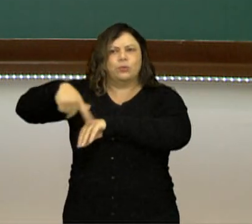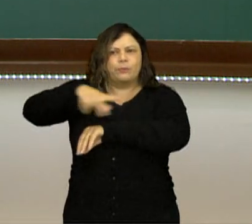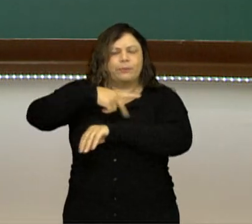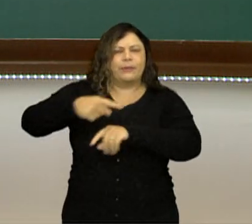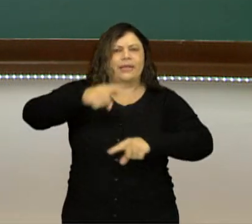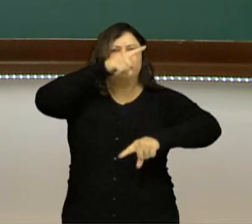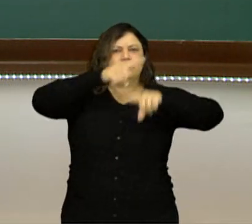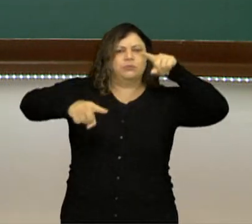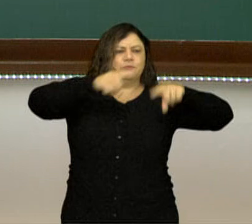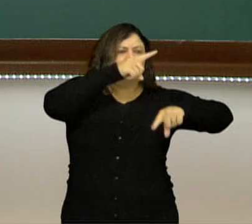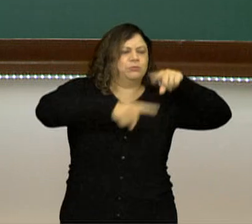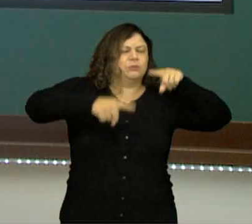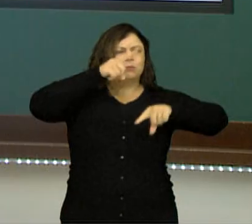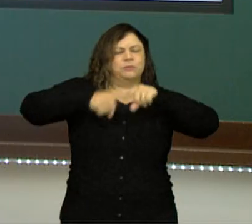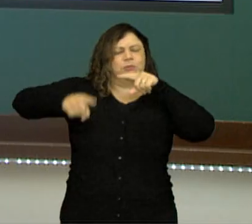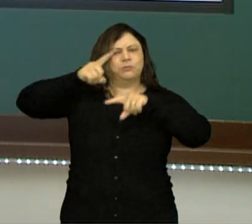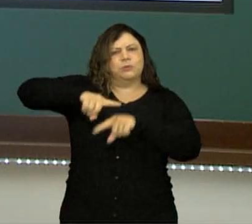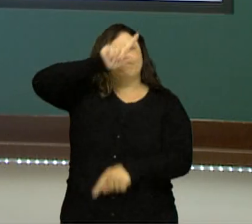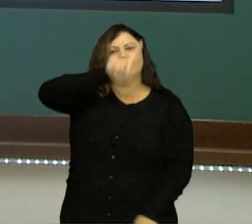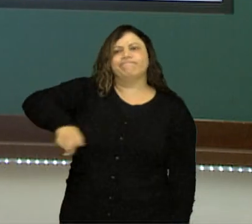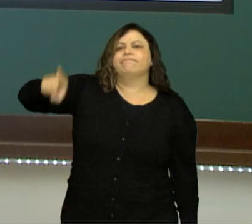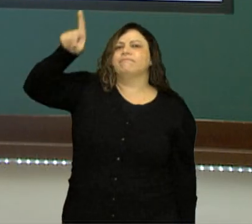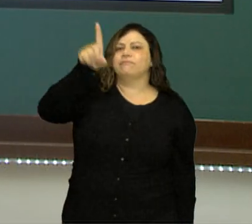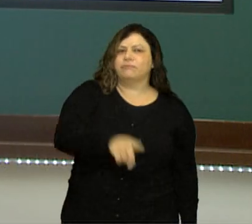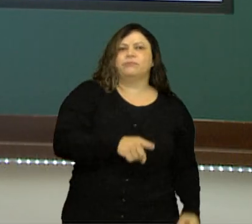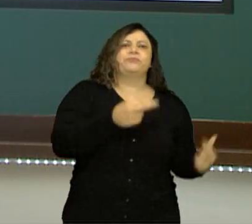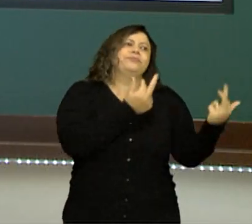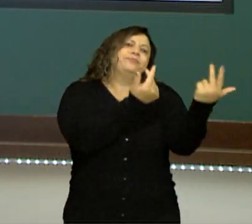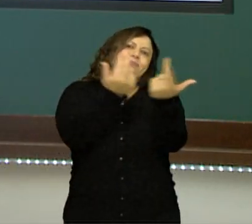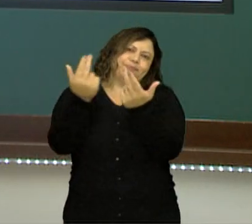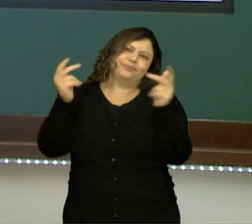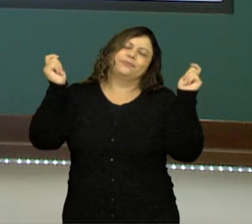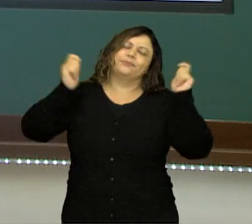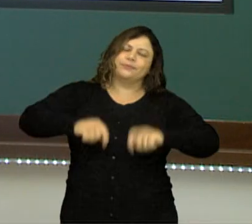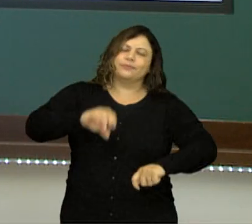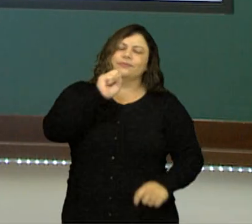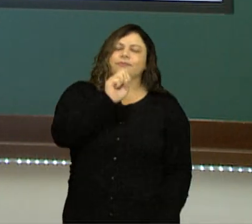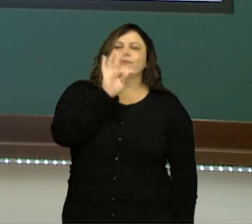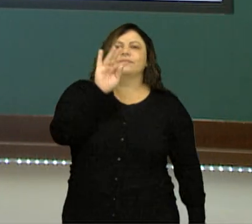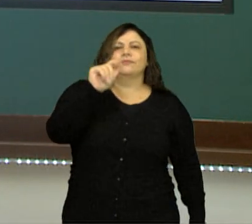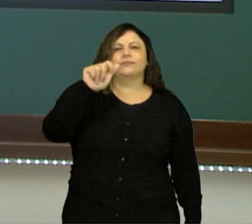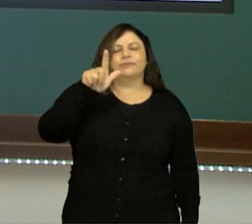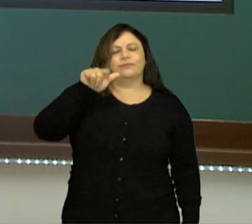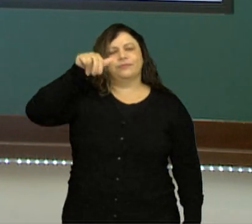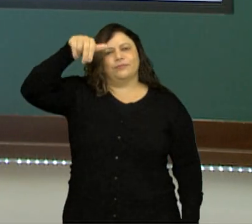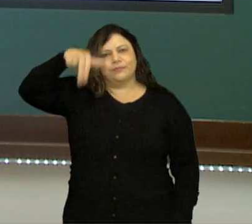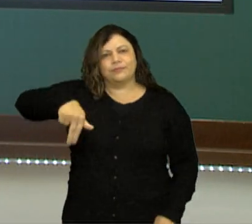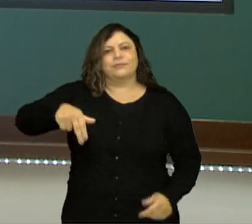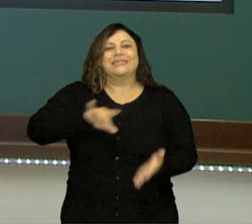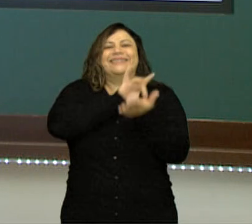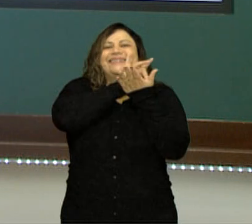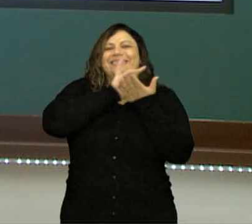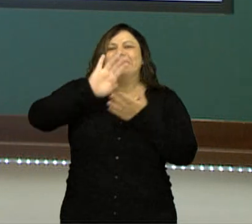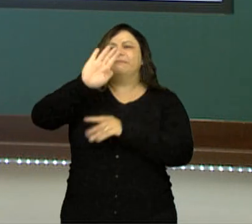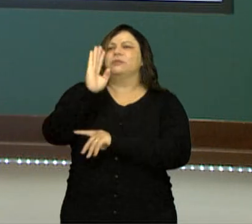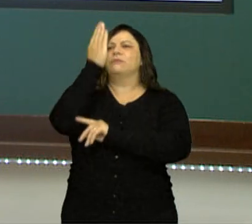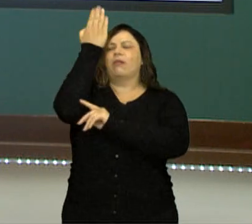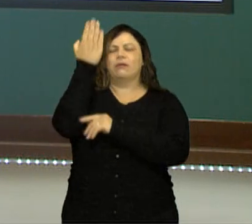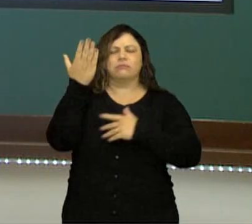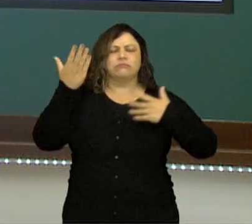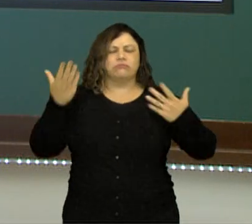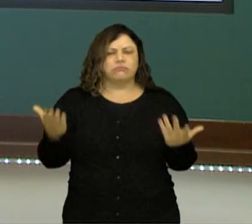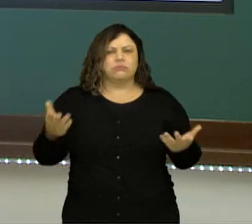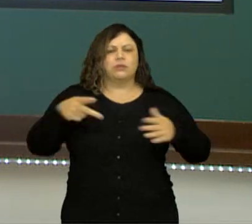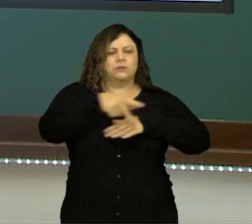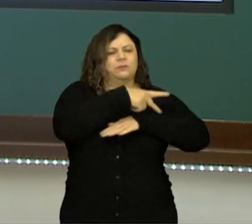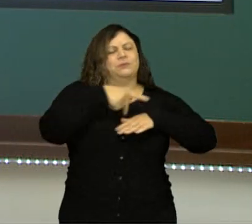comuns no governo do Stalin. Então, grande perseguição aos chamados inimigos da pátria, que muitas vezes